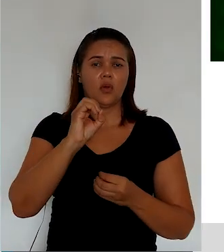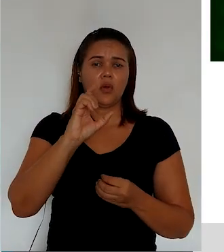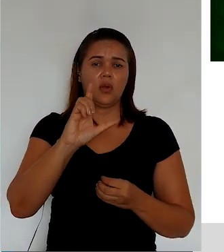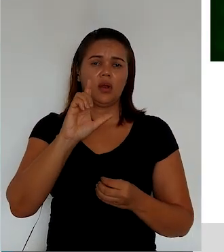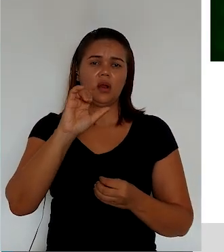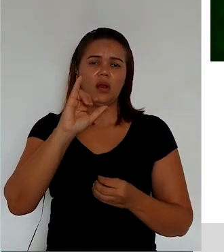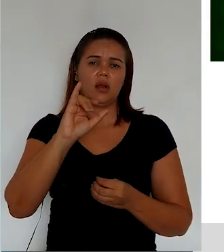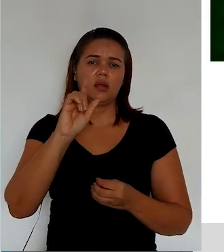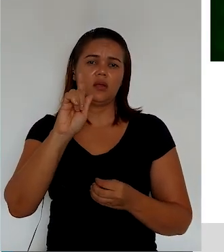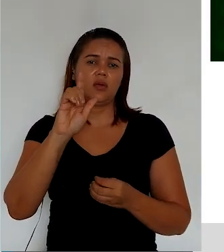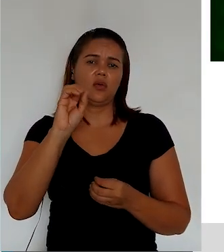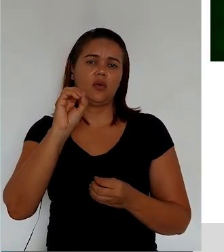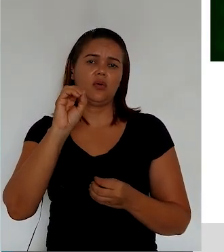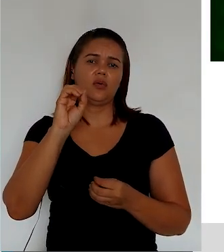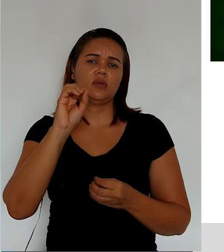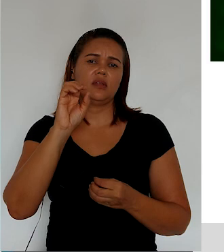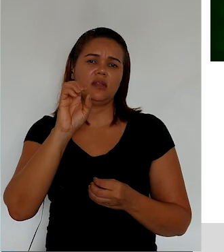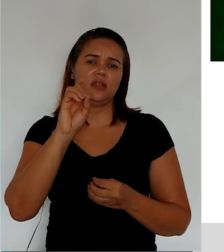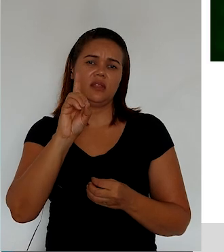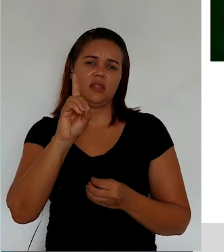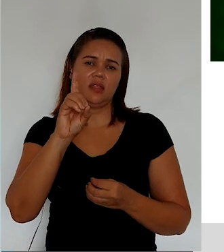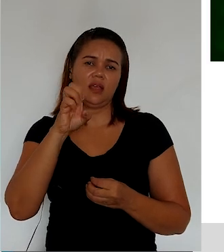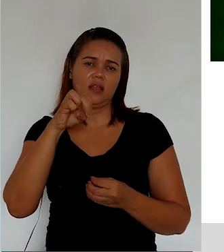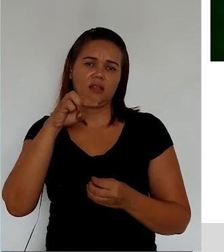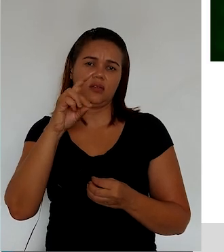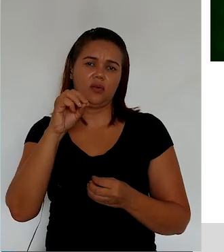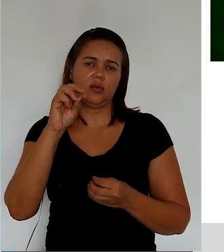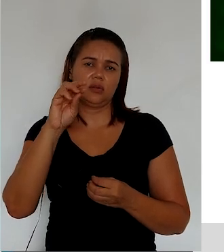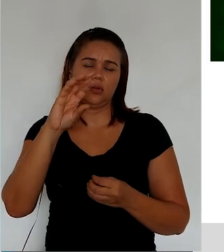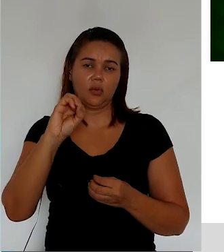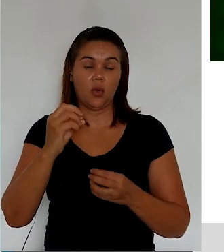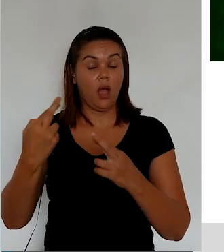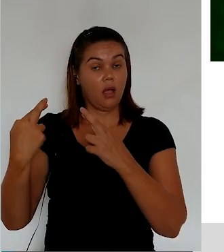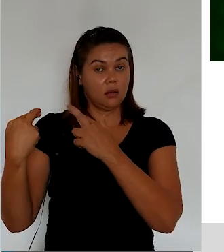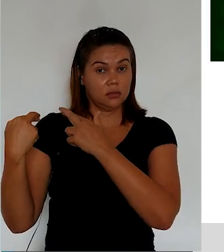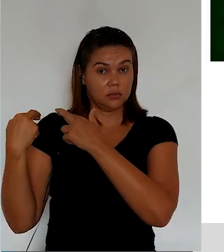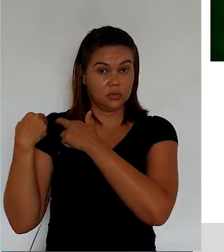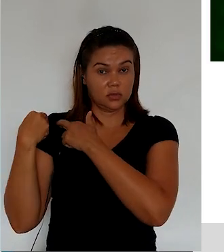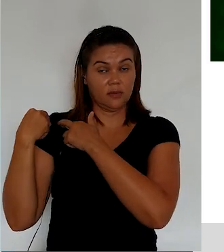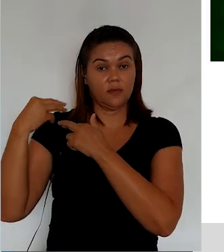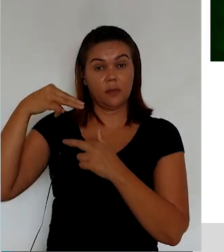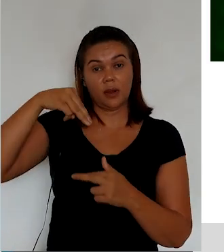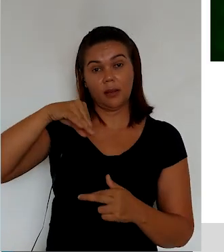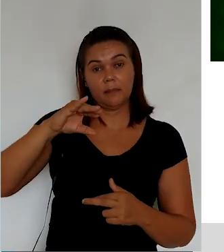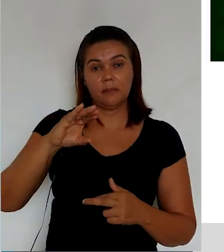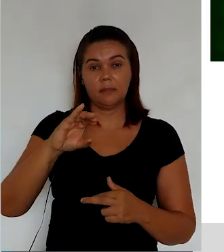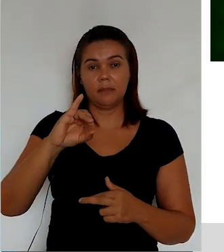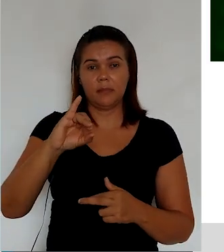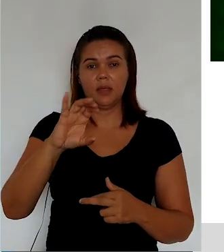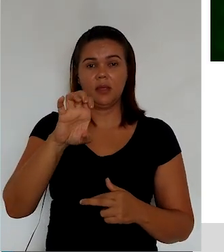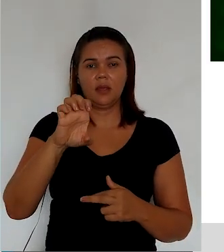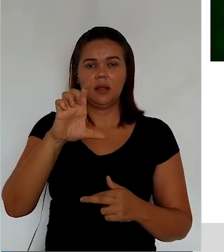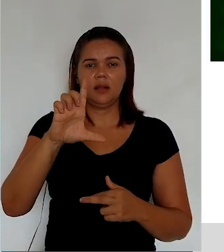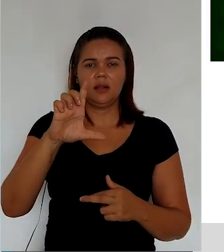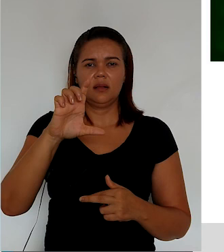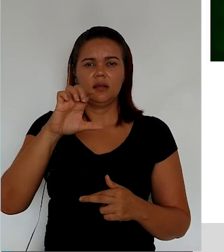pela mielinização dos axônios no sistema nervoso central.